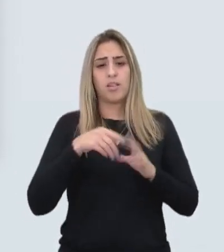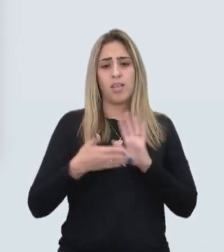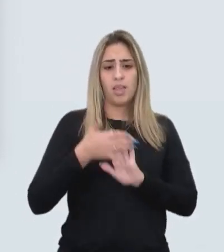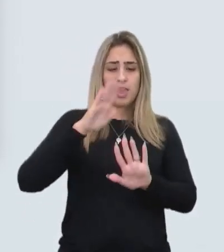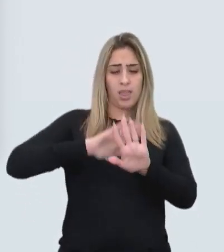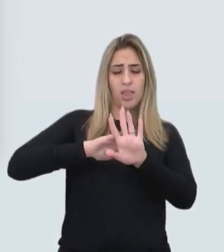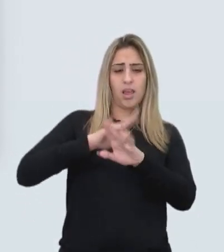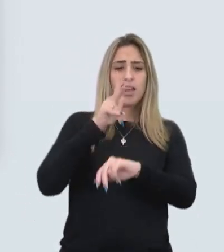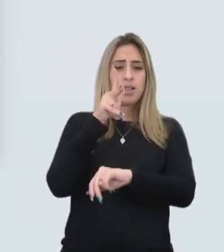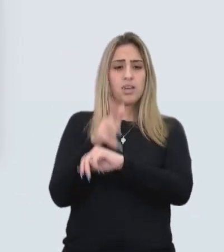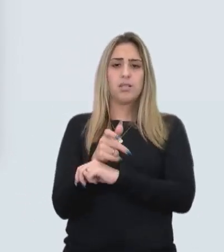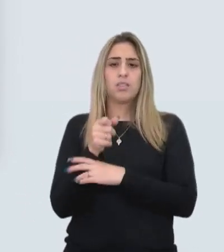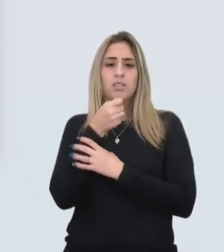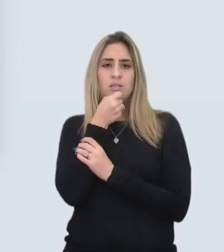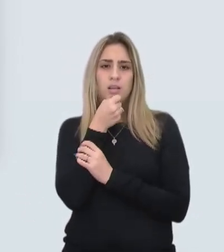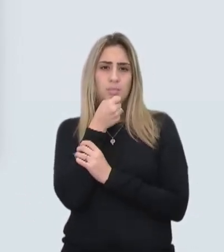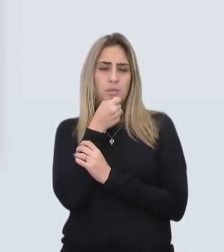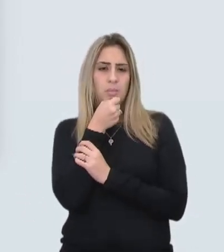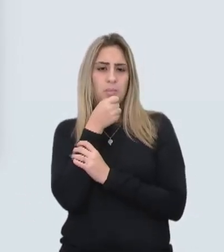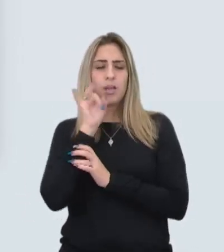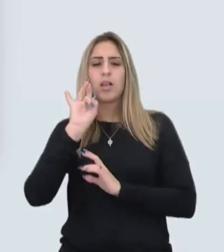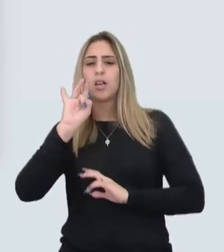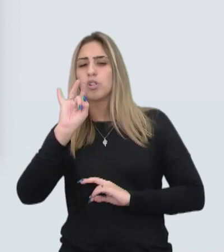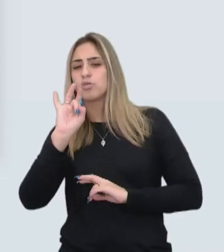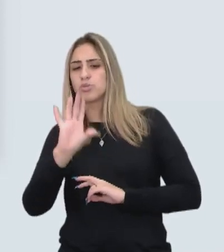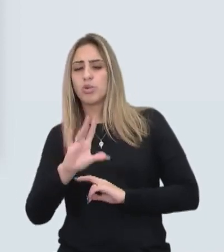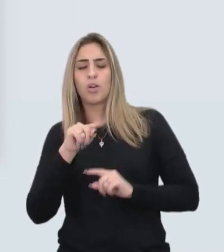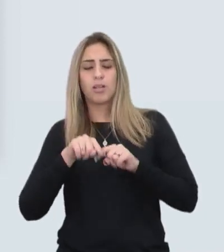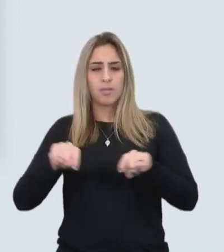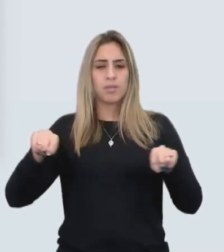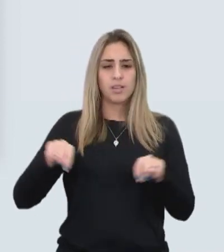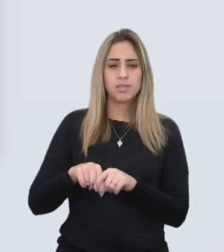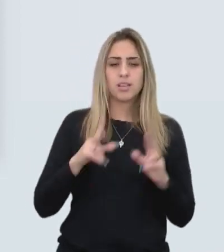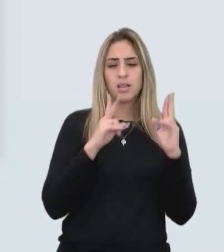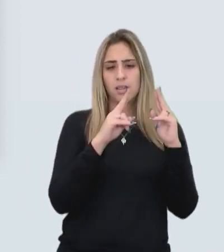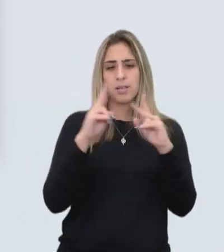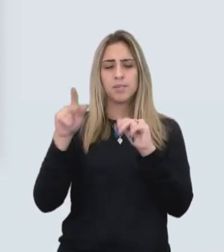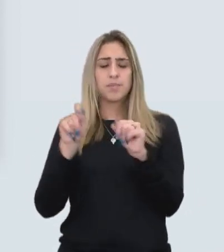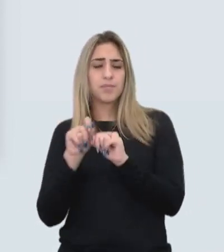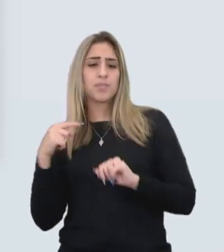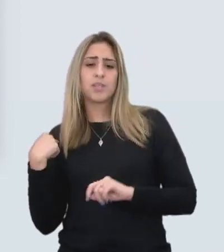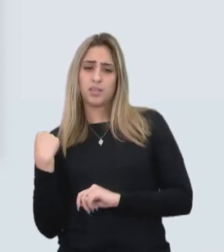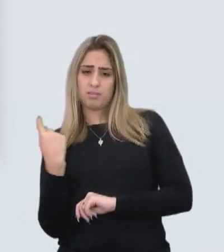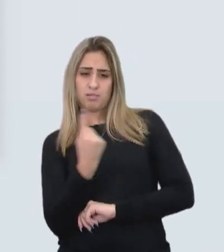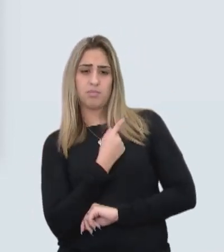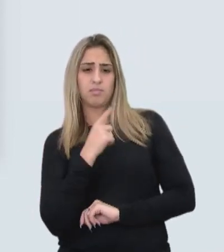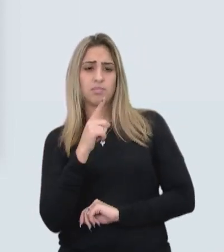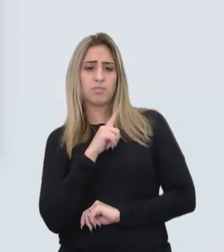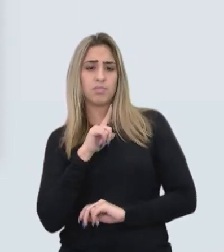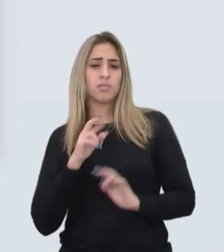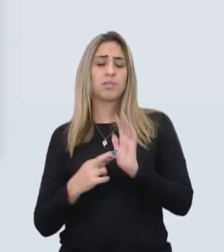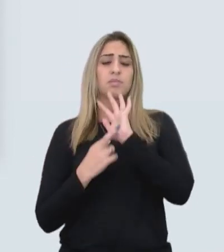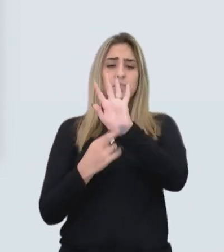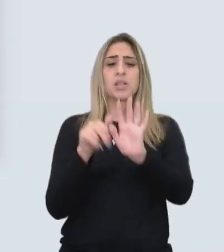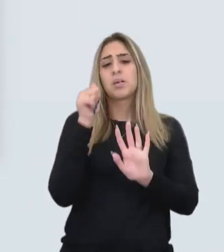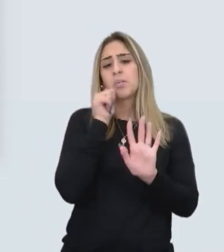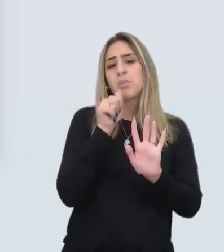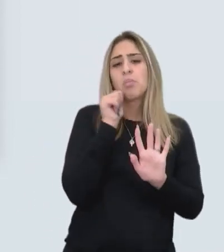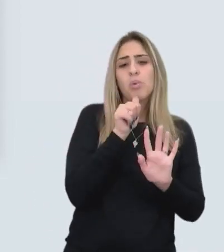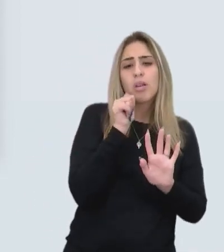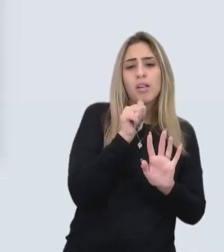câmera, segurando um microfone, numa sala de edição, faz com que a gente tenha representações de mulheres